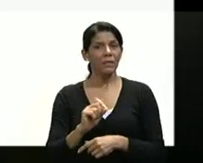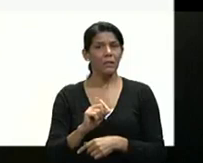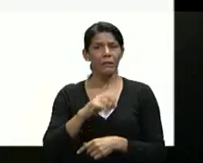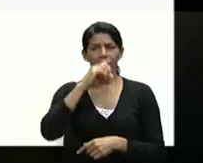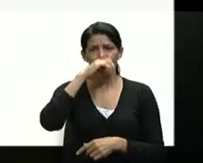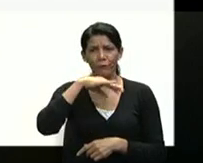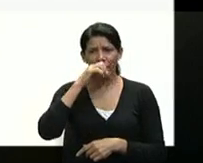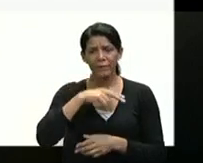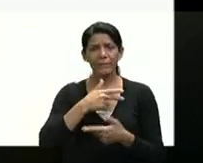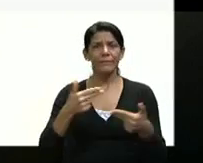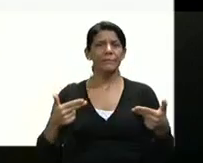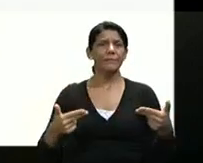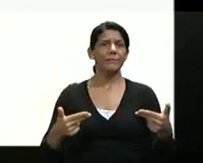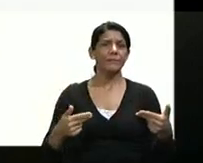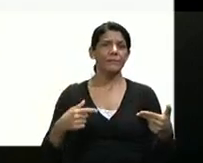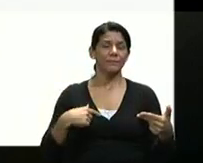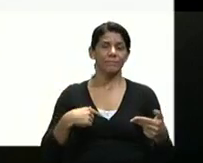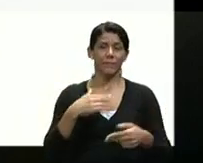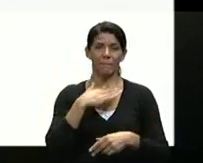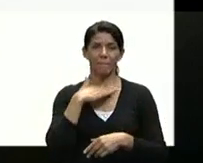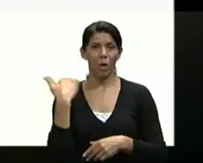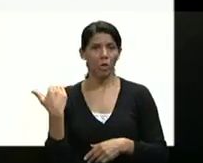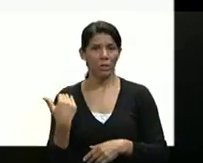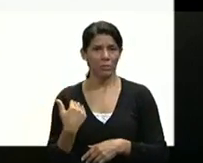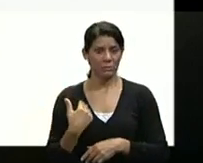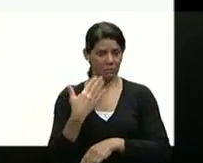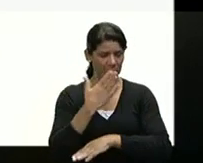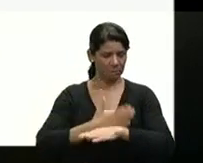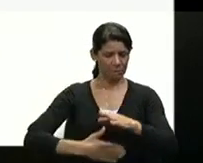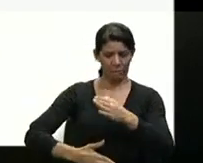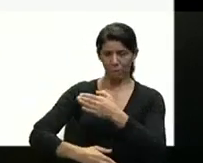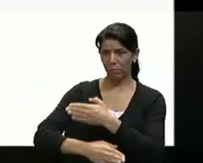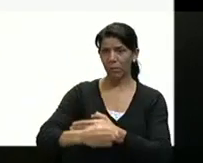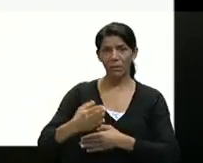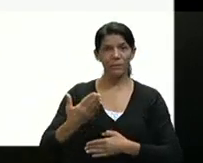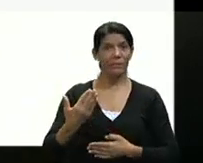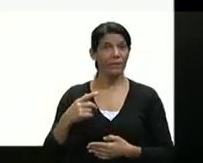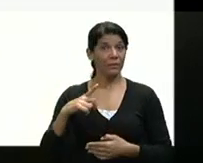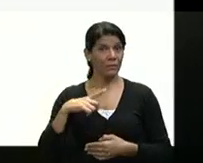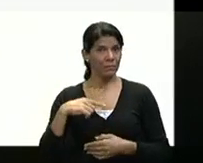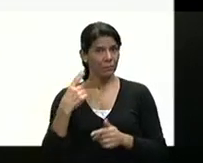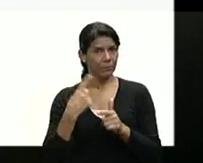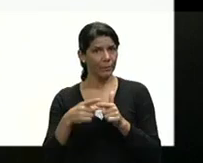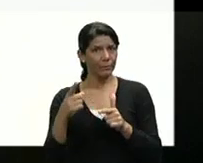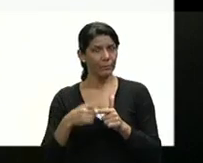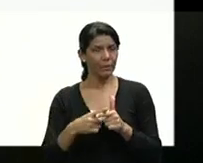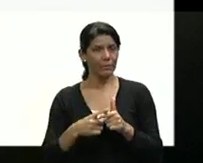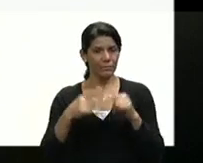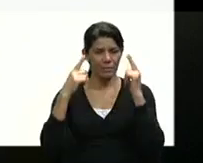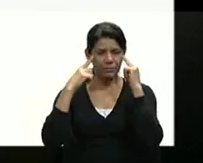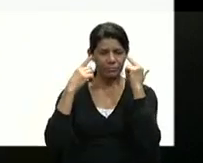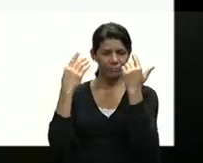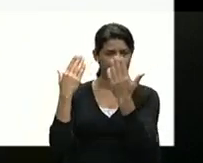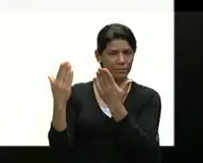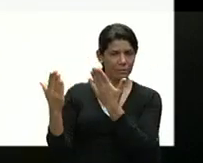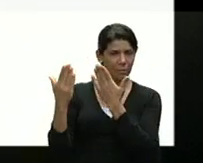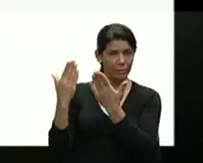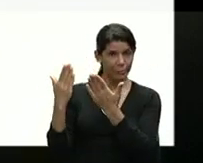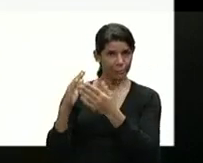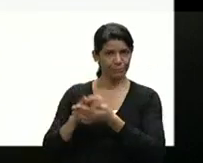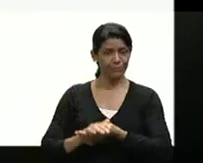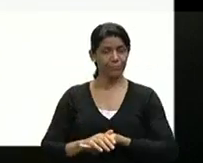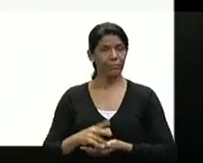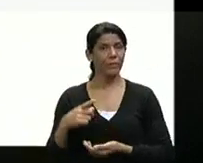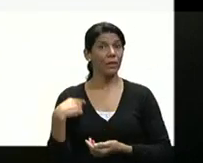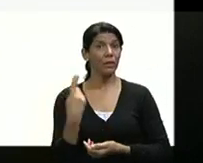gera morte, que geram lesões físicas e que geram problemas psicológicos. Nós